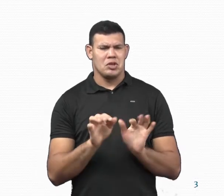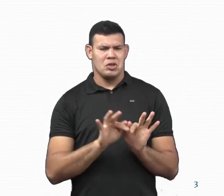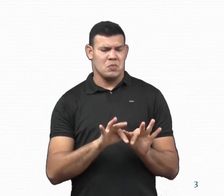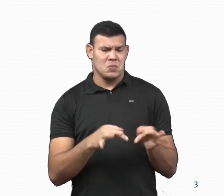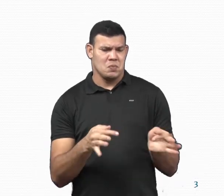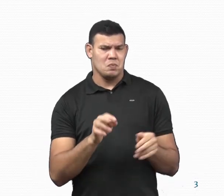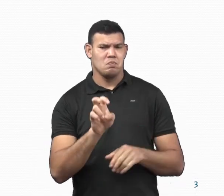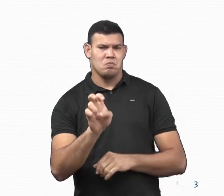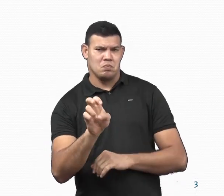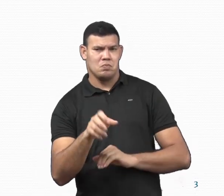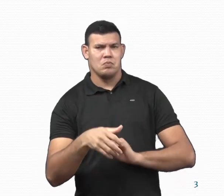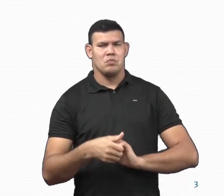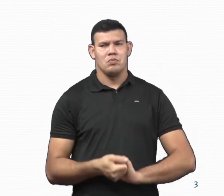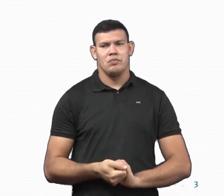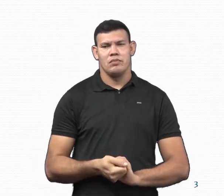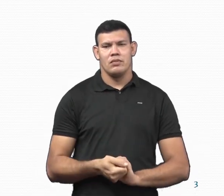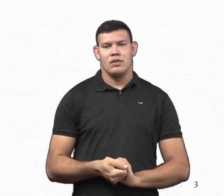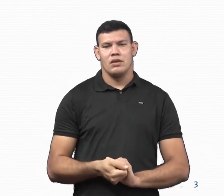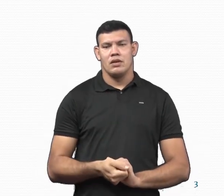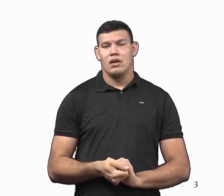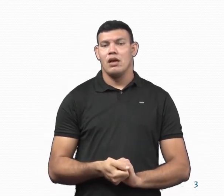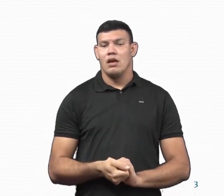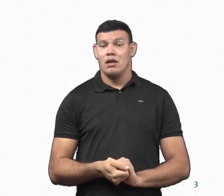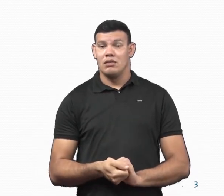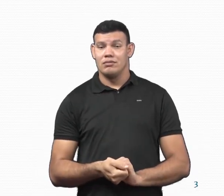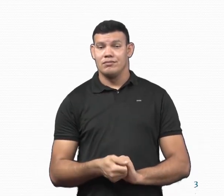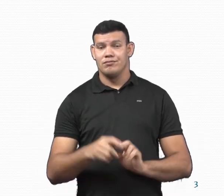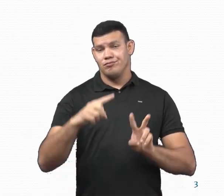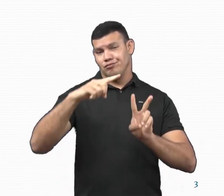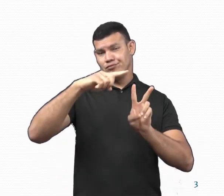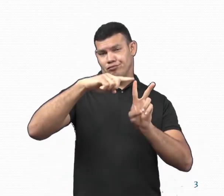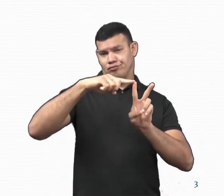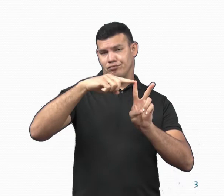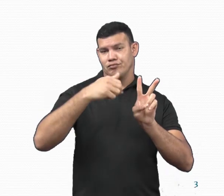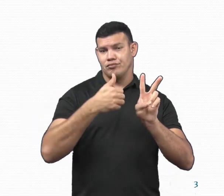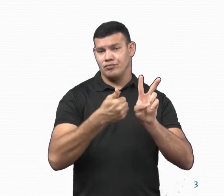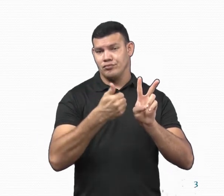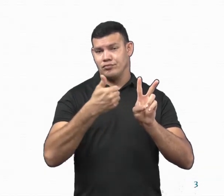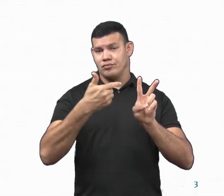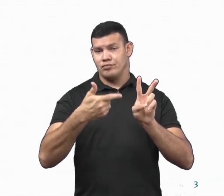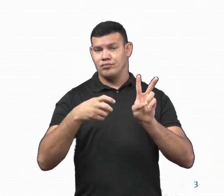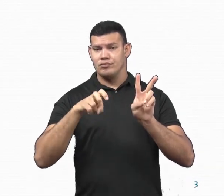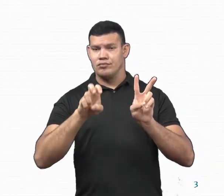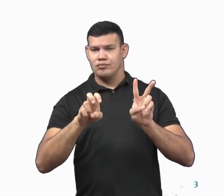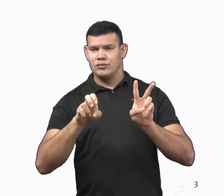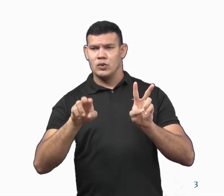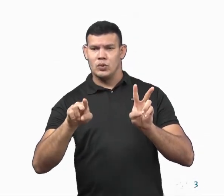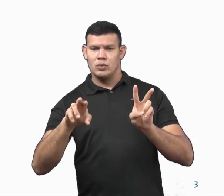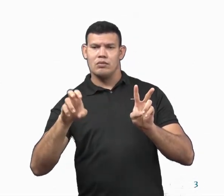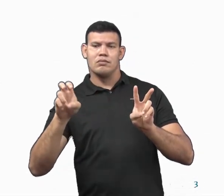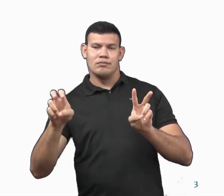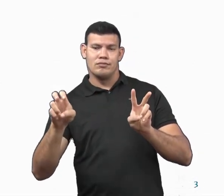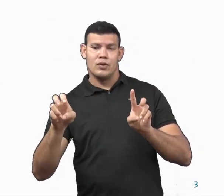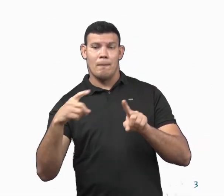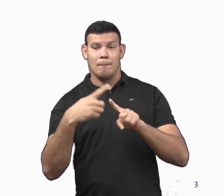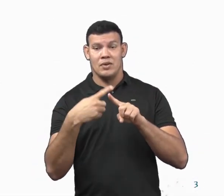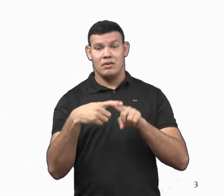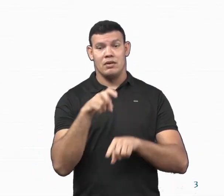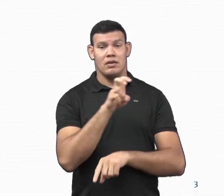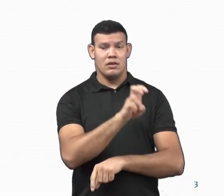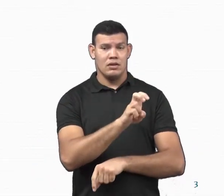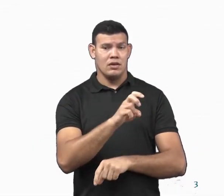5. Então, a raiz cúbica de 125 é 5, pois 5 vezes